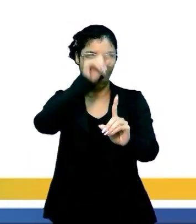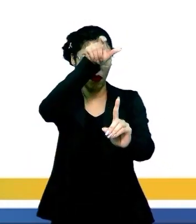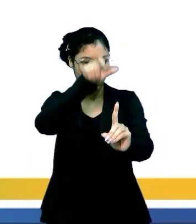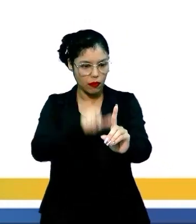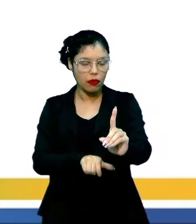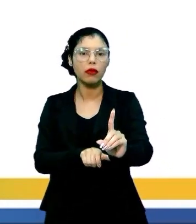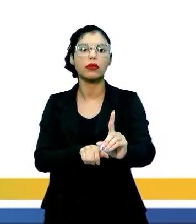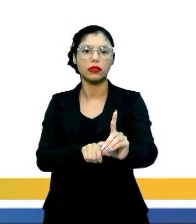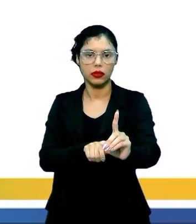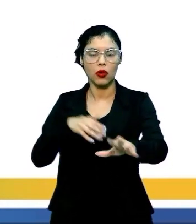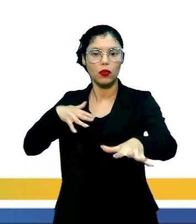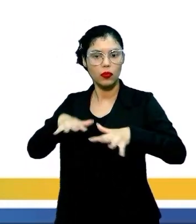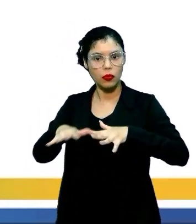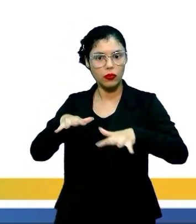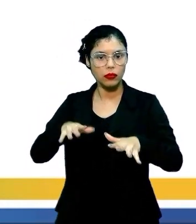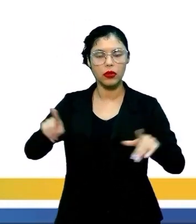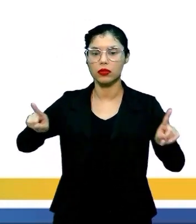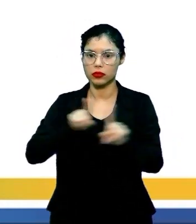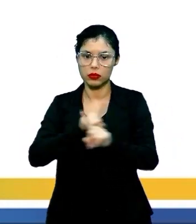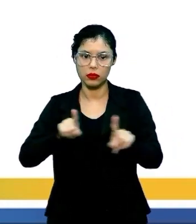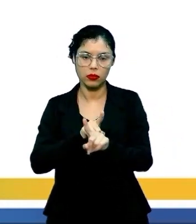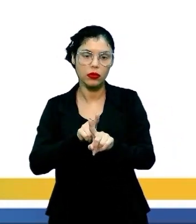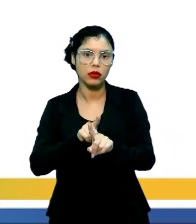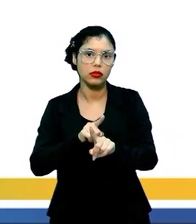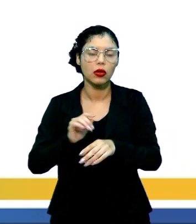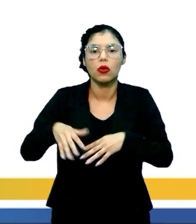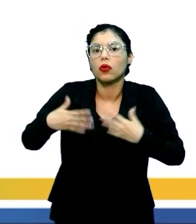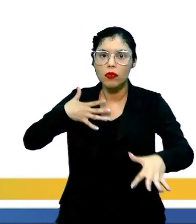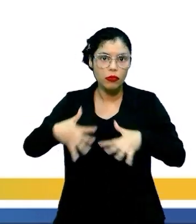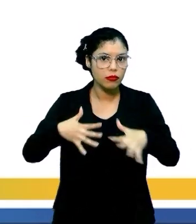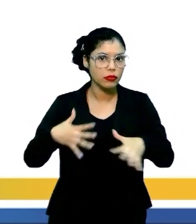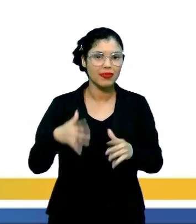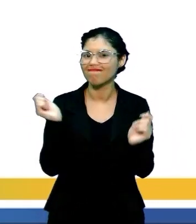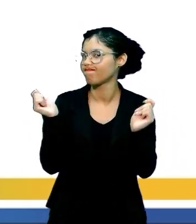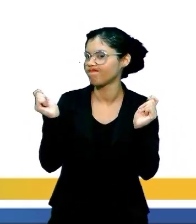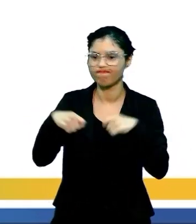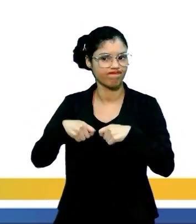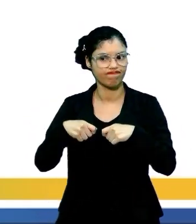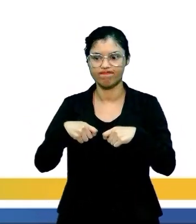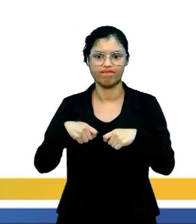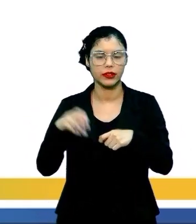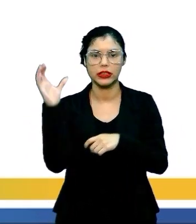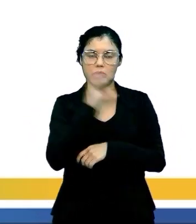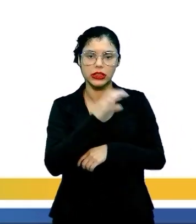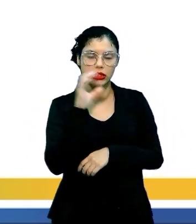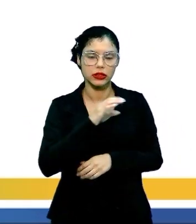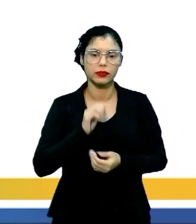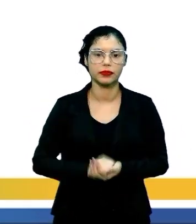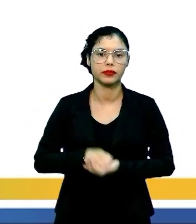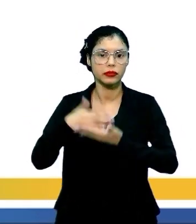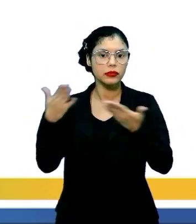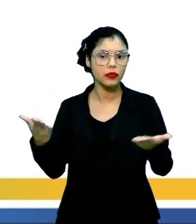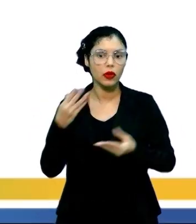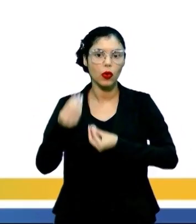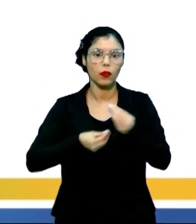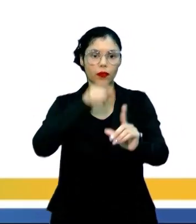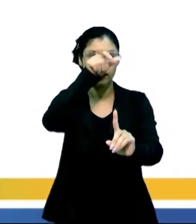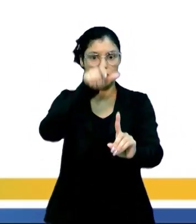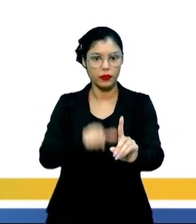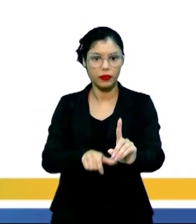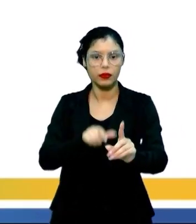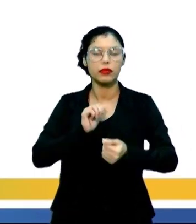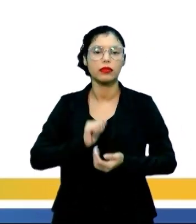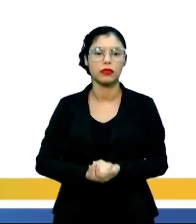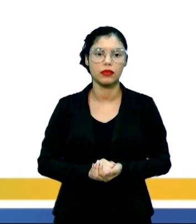referência um movimento não inercial, ou seja, o movimento possui aceleração. Então podemos tomar como referência